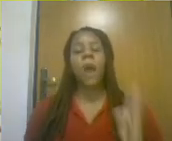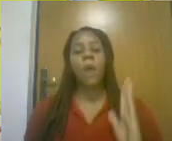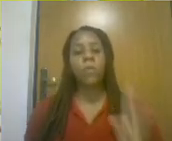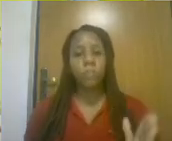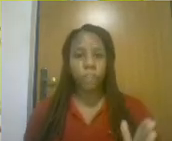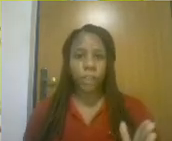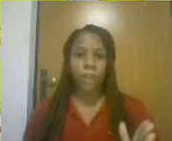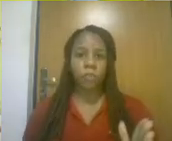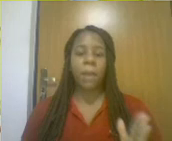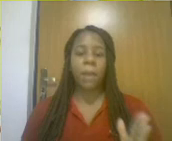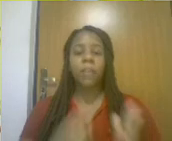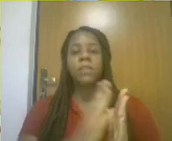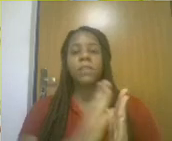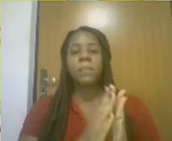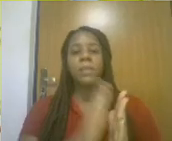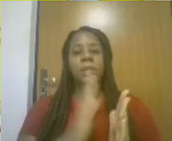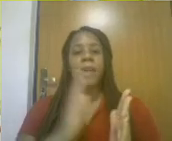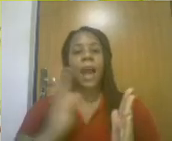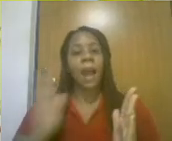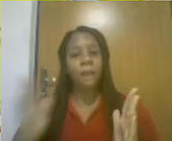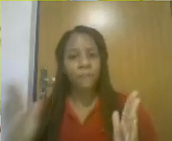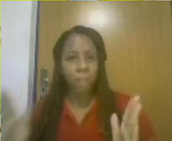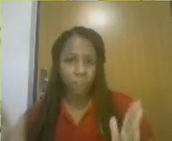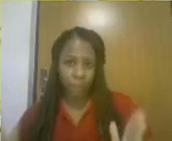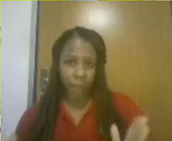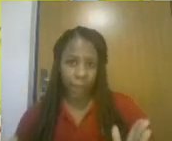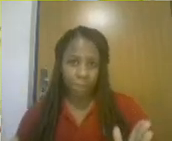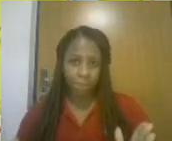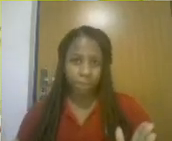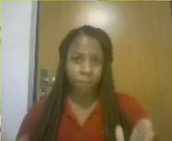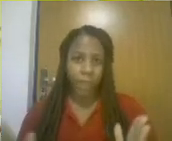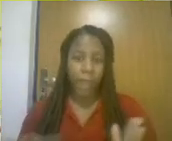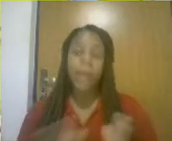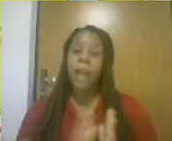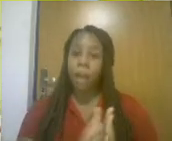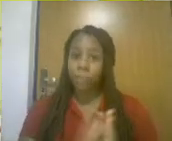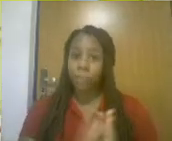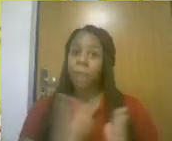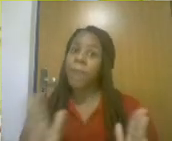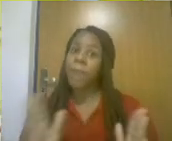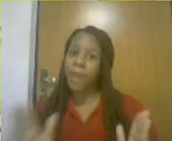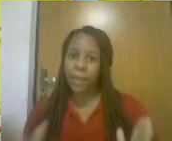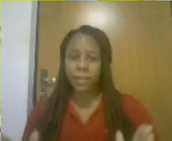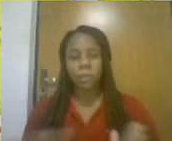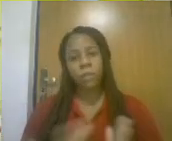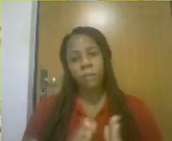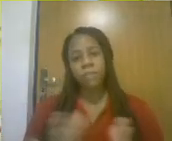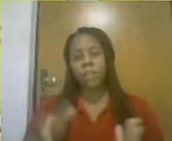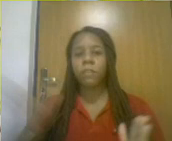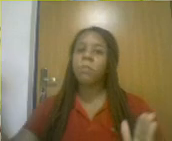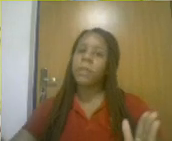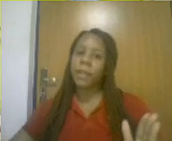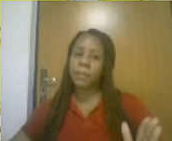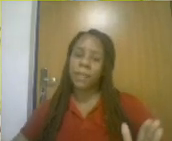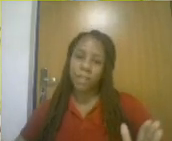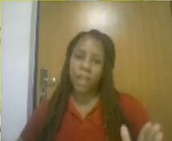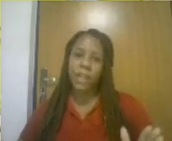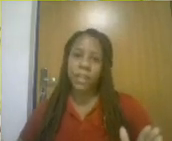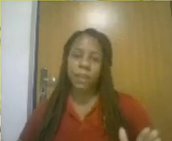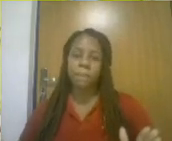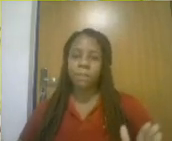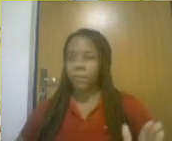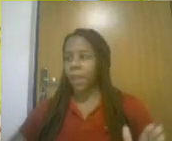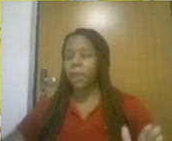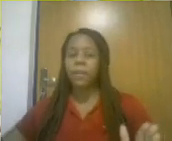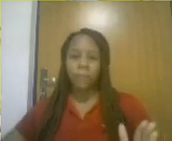Então, aonde está a sua margem, você precisa afastar, né? Afastar bem. Você também não vai escrever na metade da